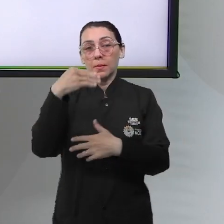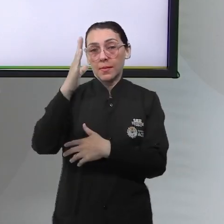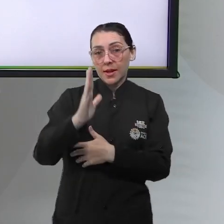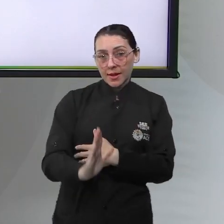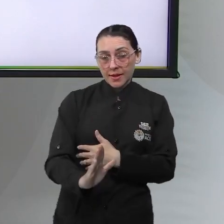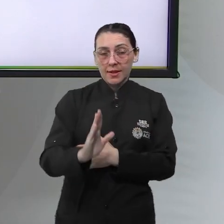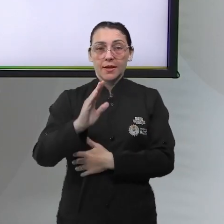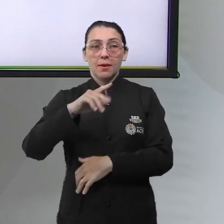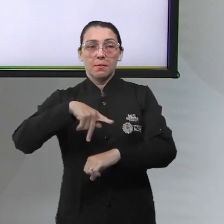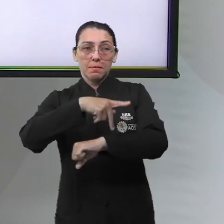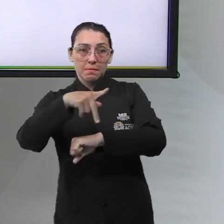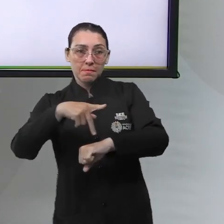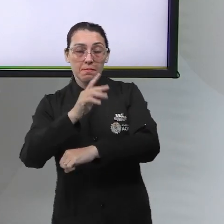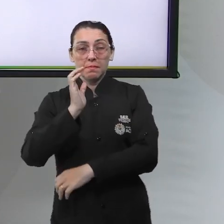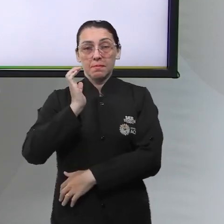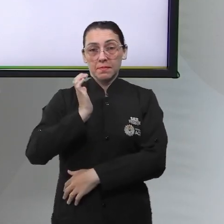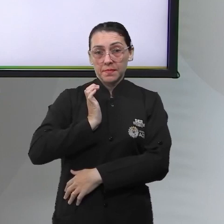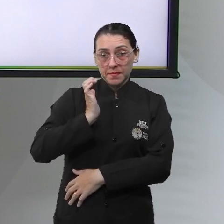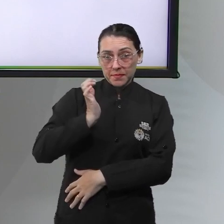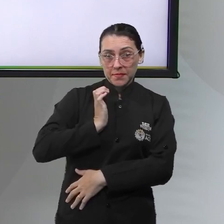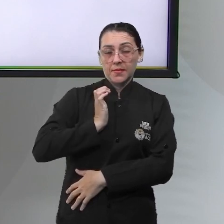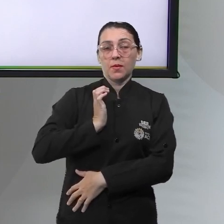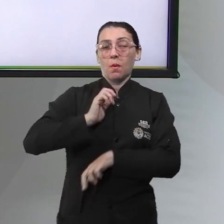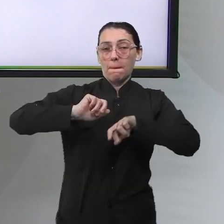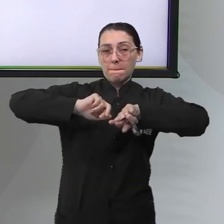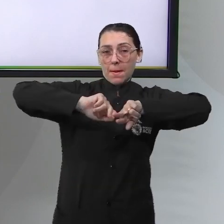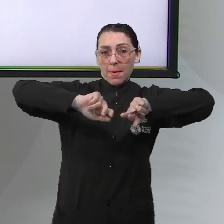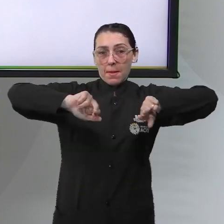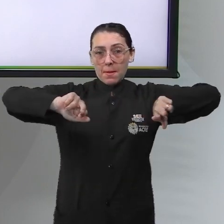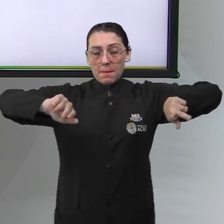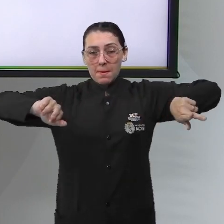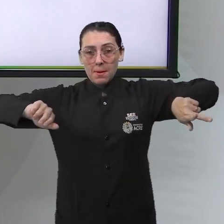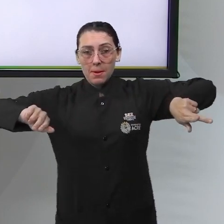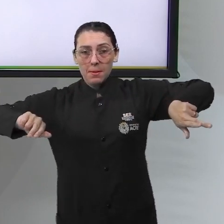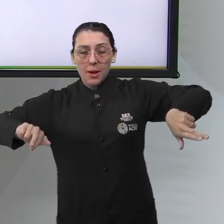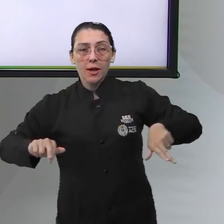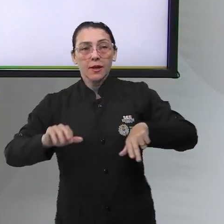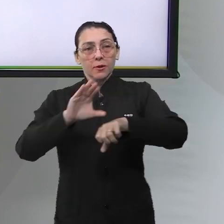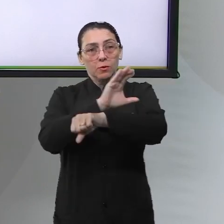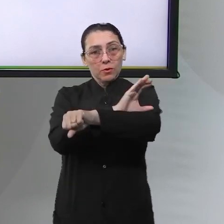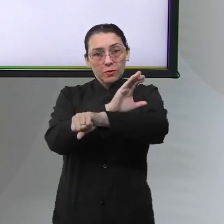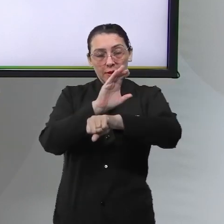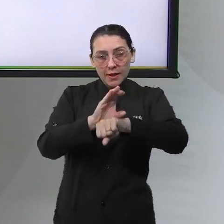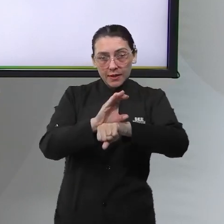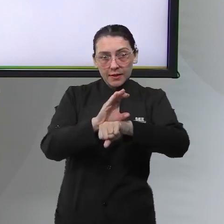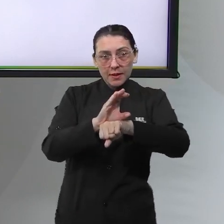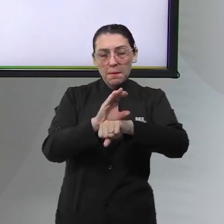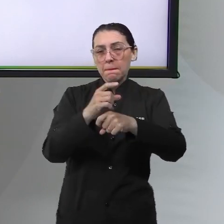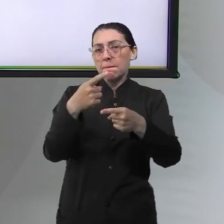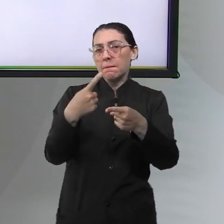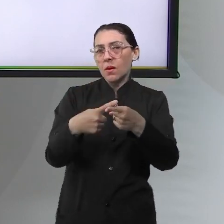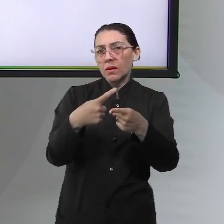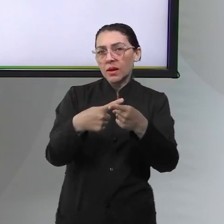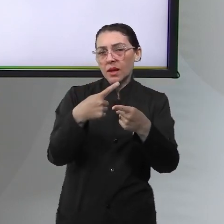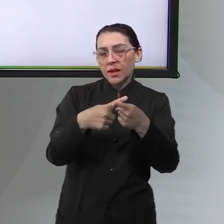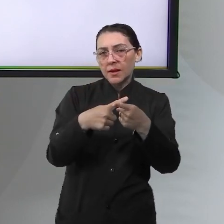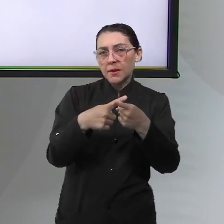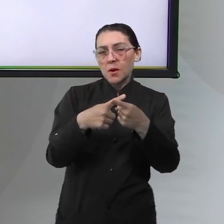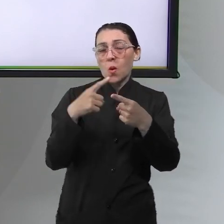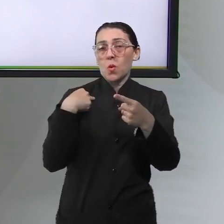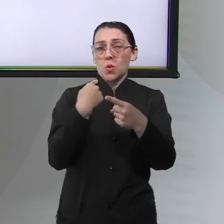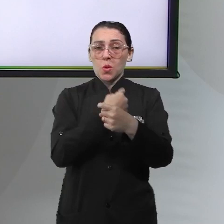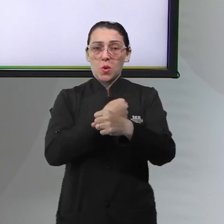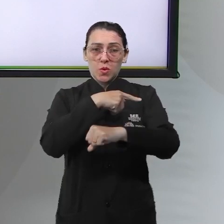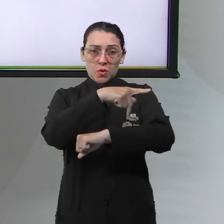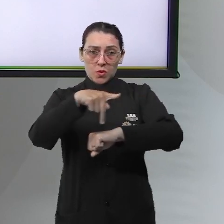ele é um país rico no que diz respeito a essas questões culturais. Por quê? O nosso